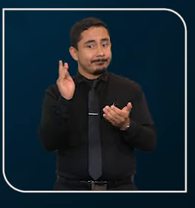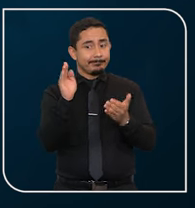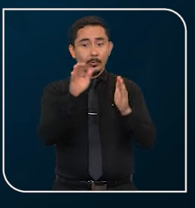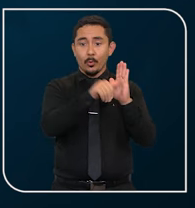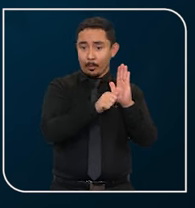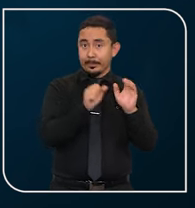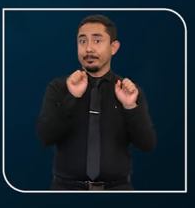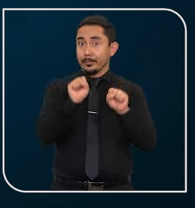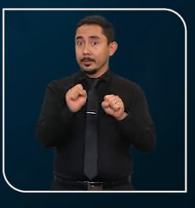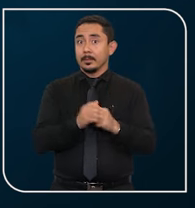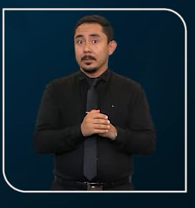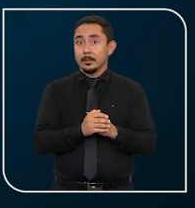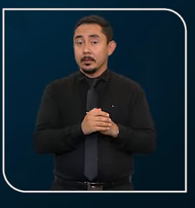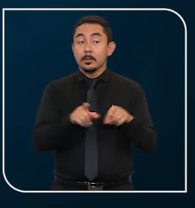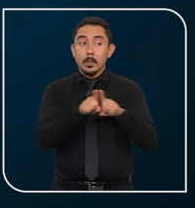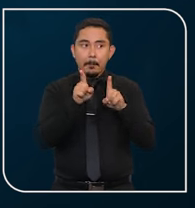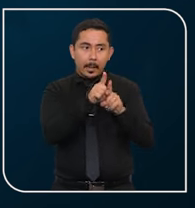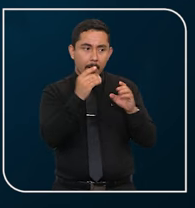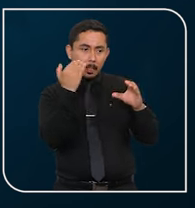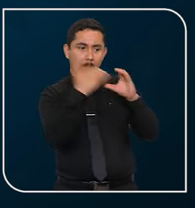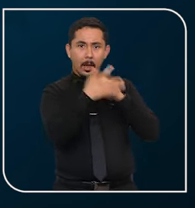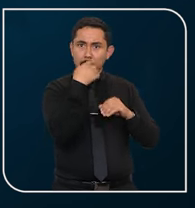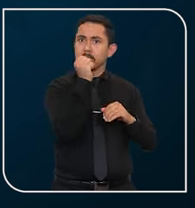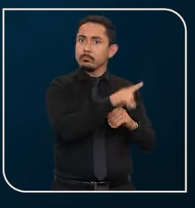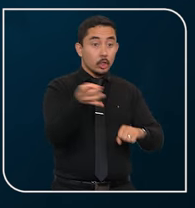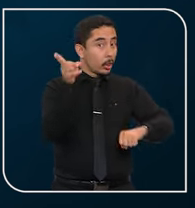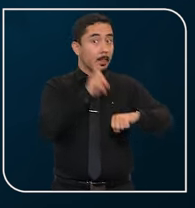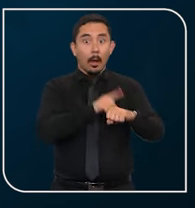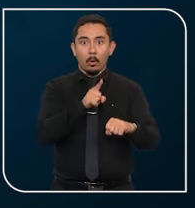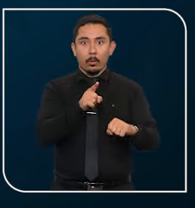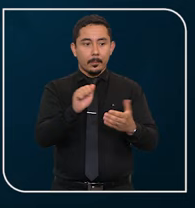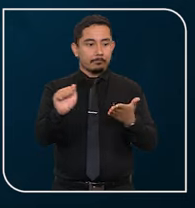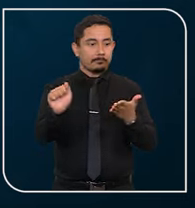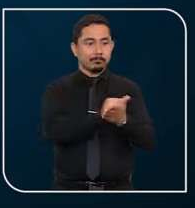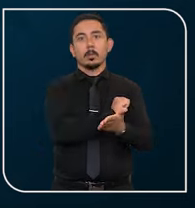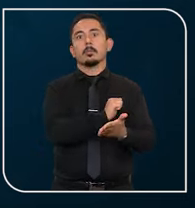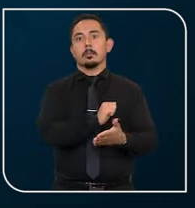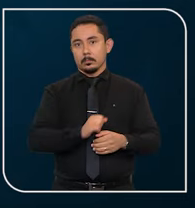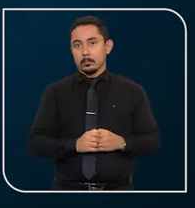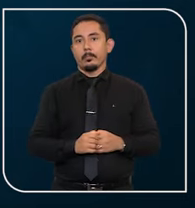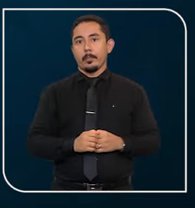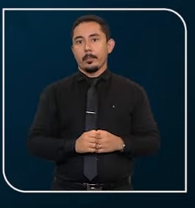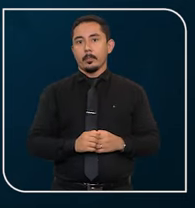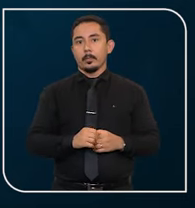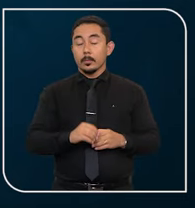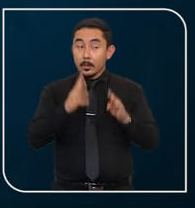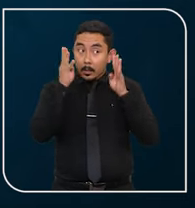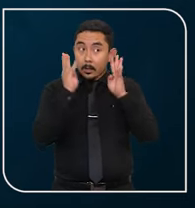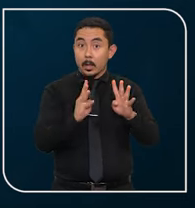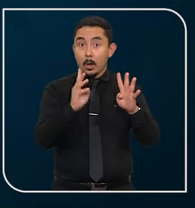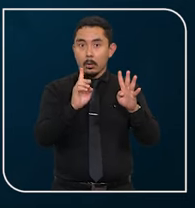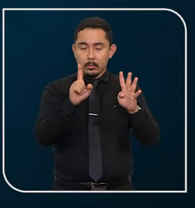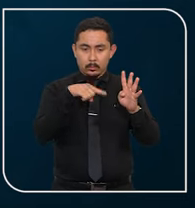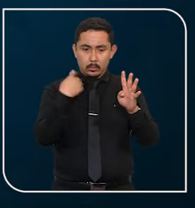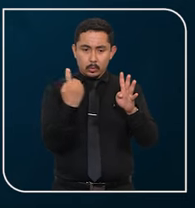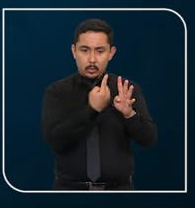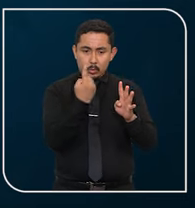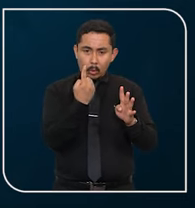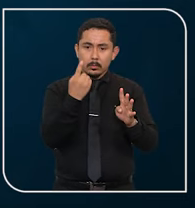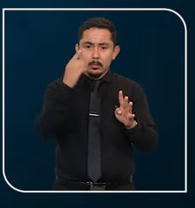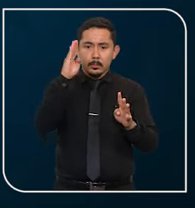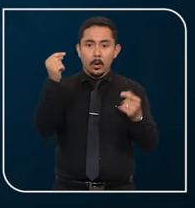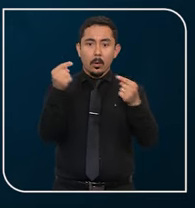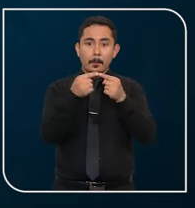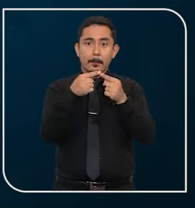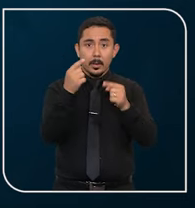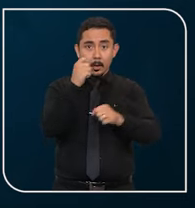Roubados adicion remetente a lista de lixo eletrônico e apague a mensagem Fique atento as nossas contas oficiais